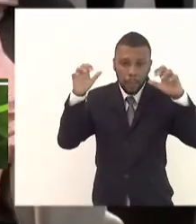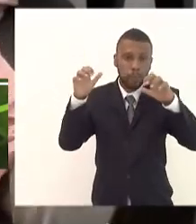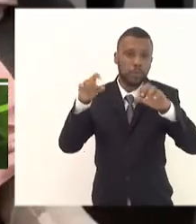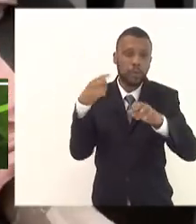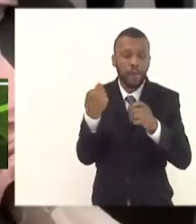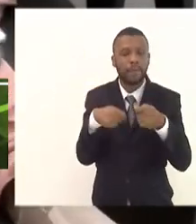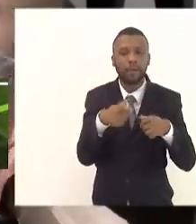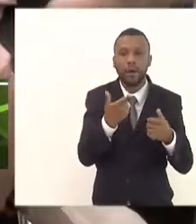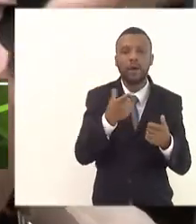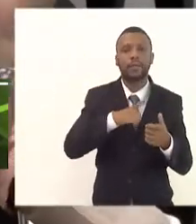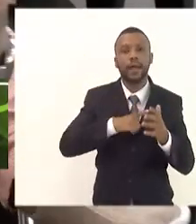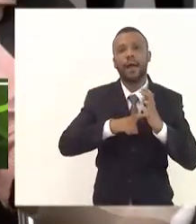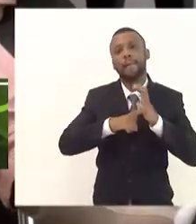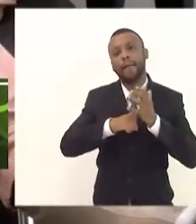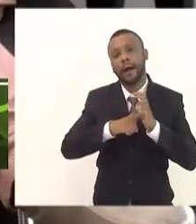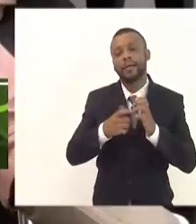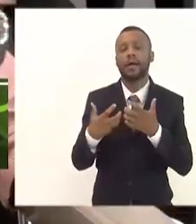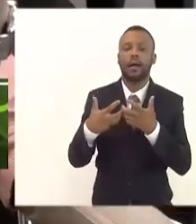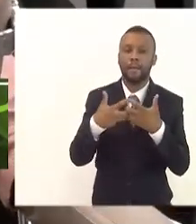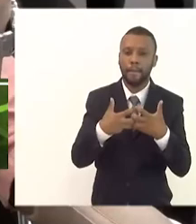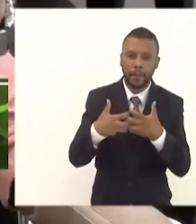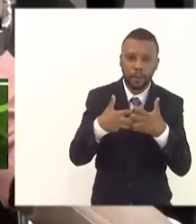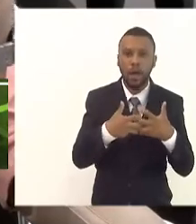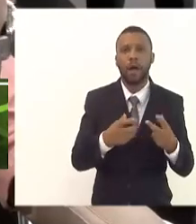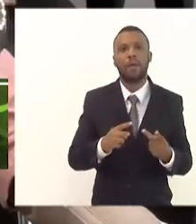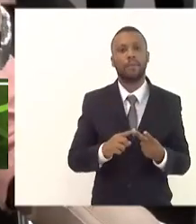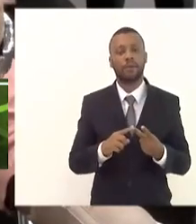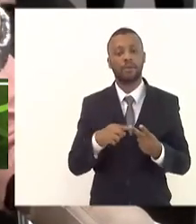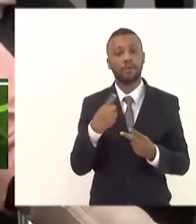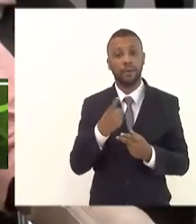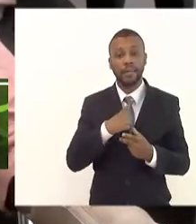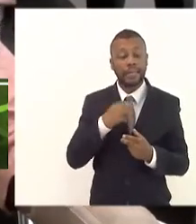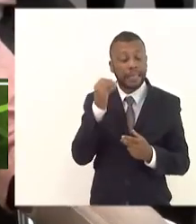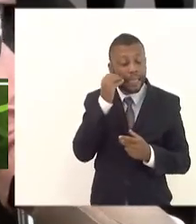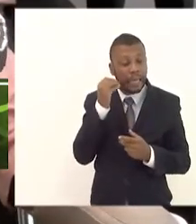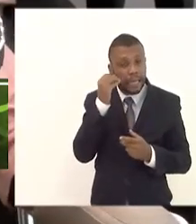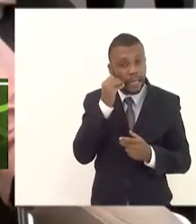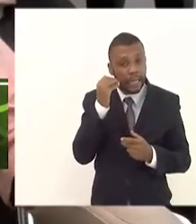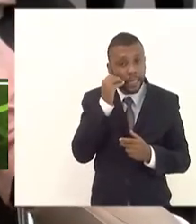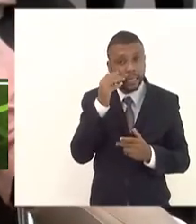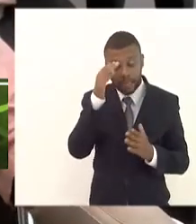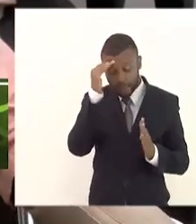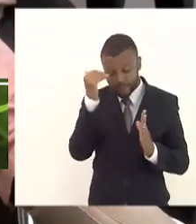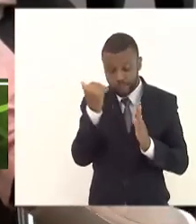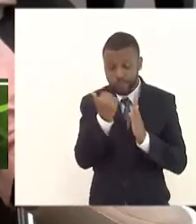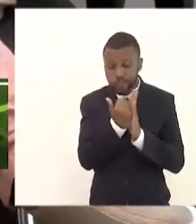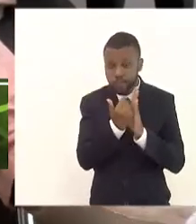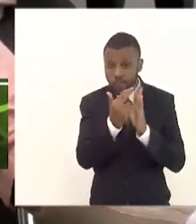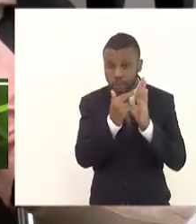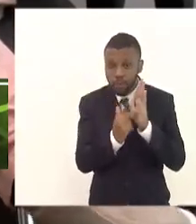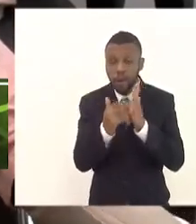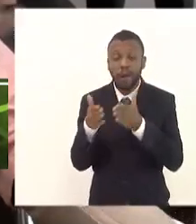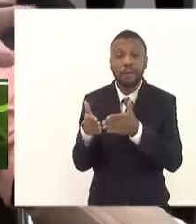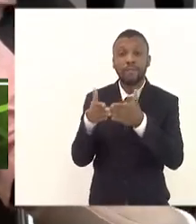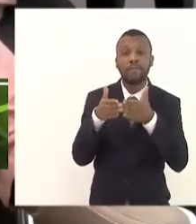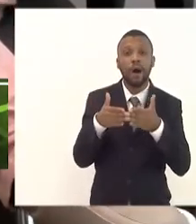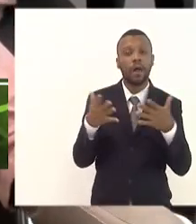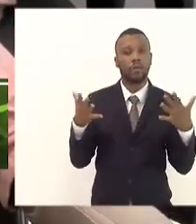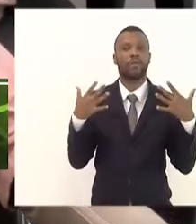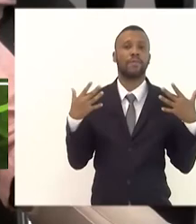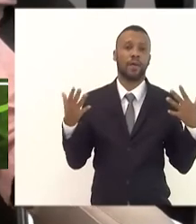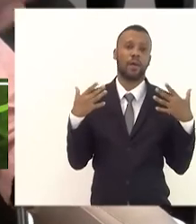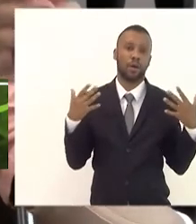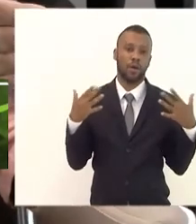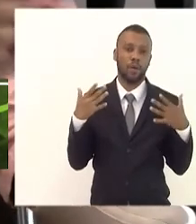mandar maquinária para Petrópolis. A gente tenta ao máximo executar tudo fora do verão. Tenta ao máximo fazer